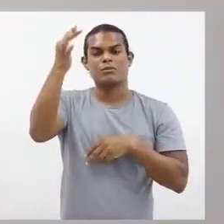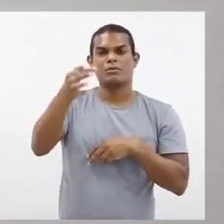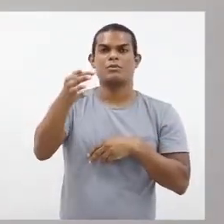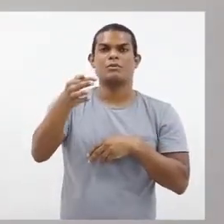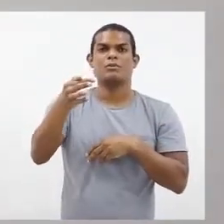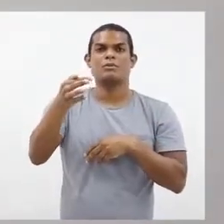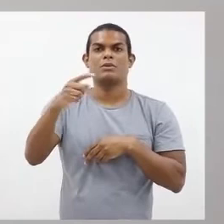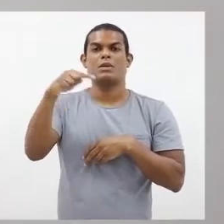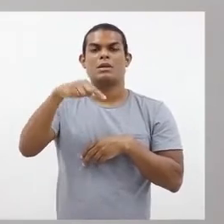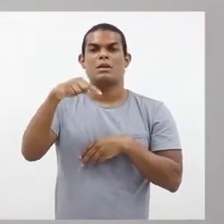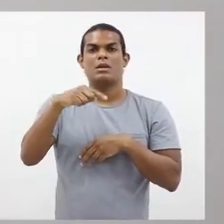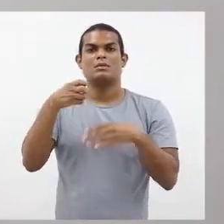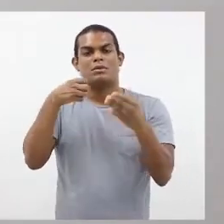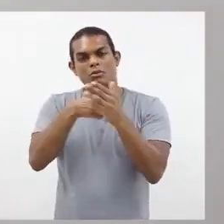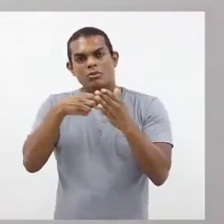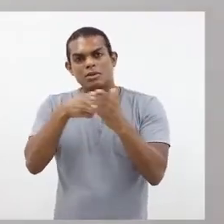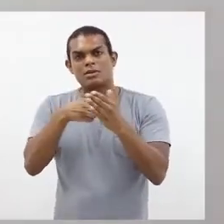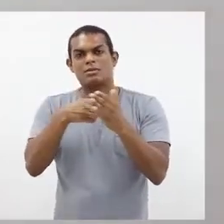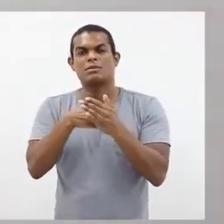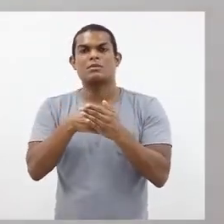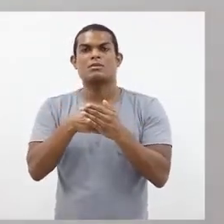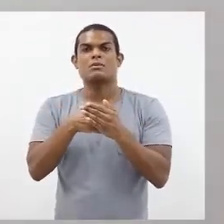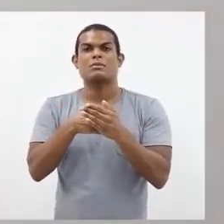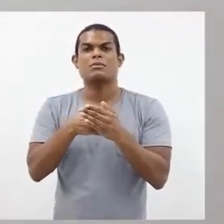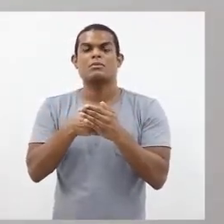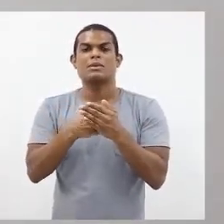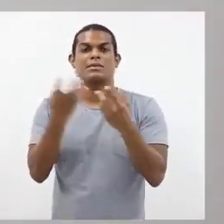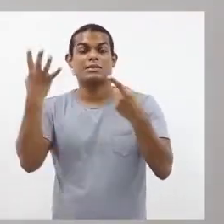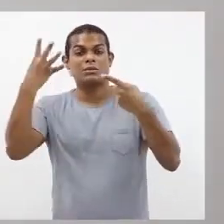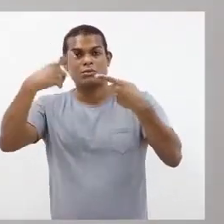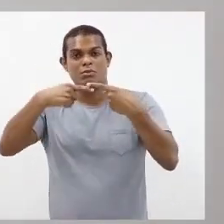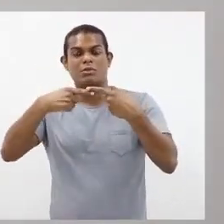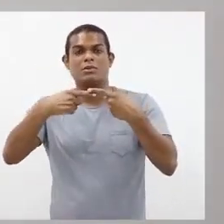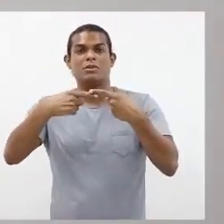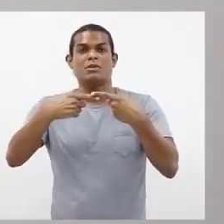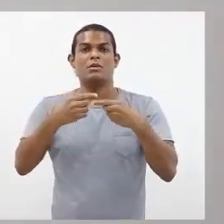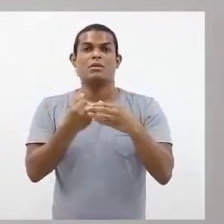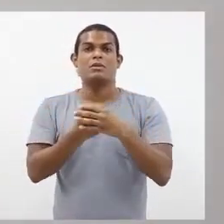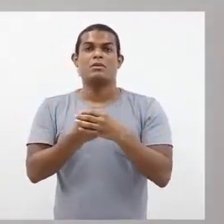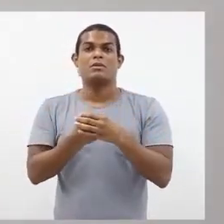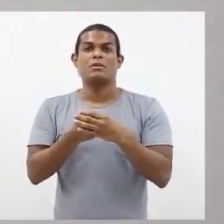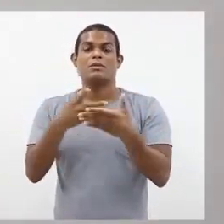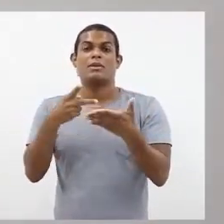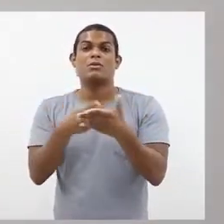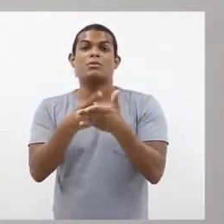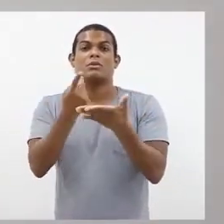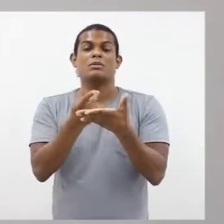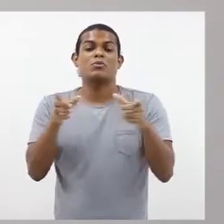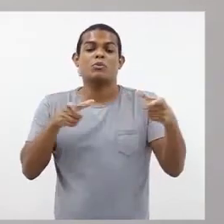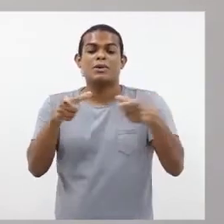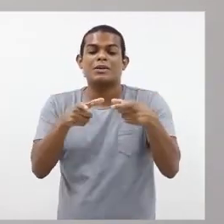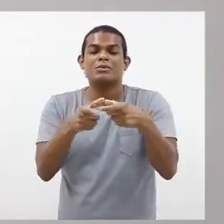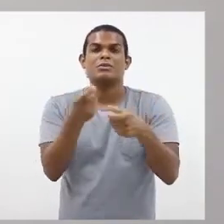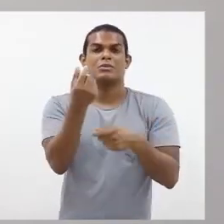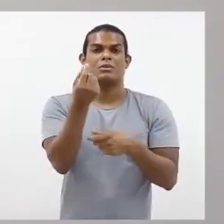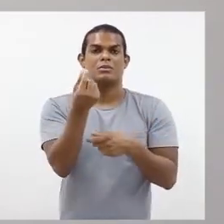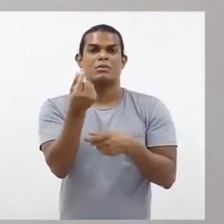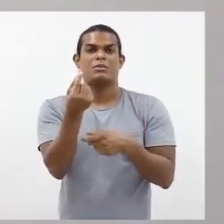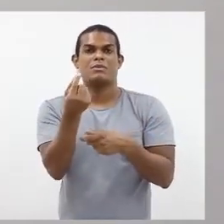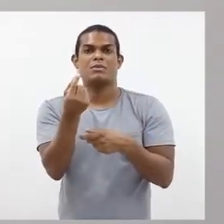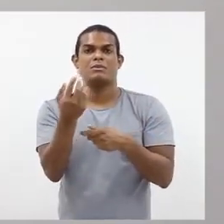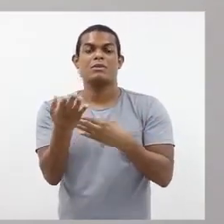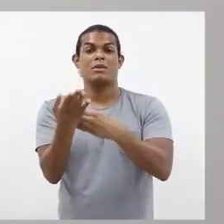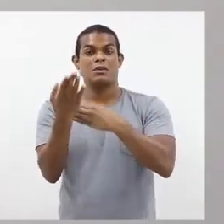futuro essa obrigação, para que ela seja cumprida, ela vai gerar uma redução de benefício econômico. Por